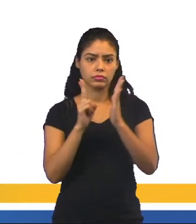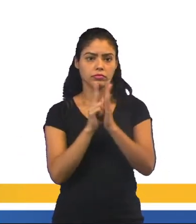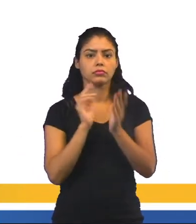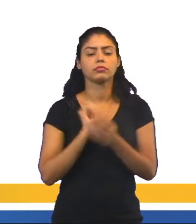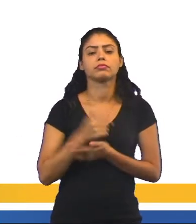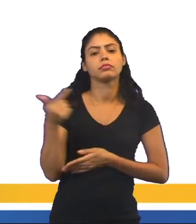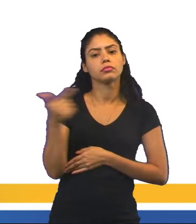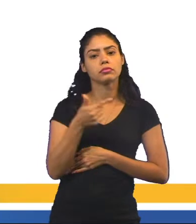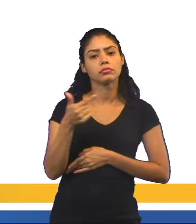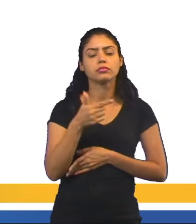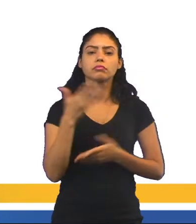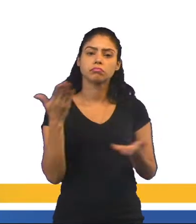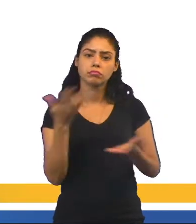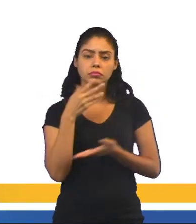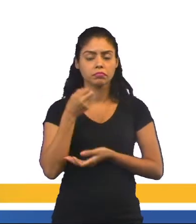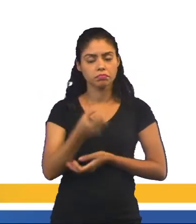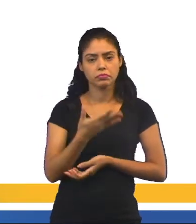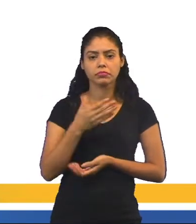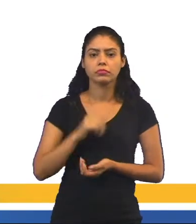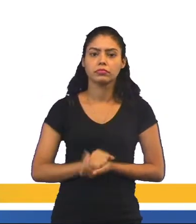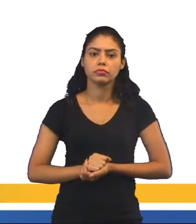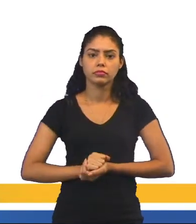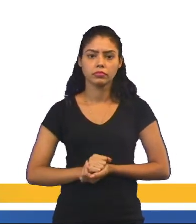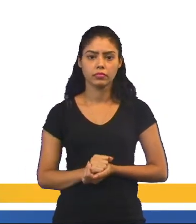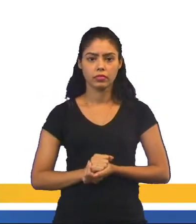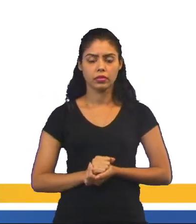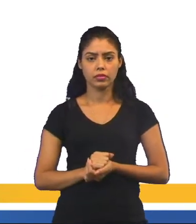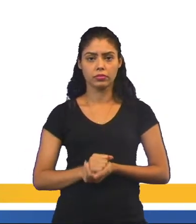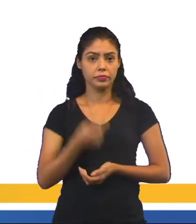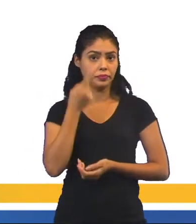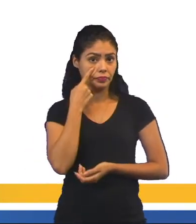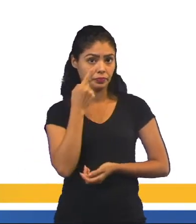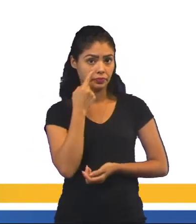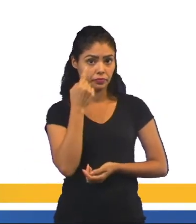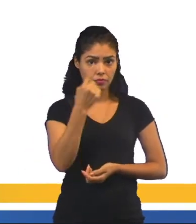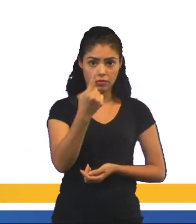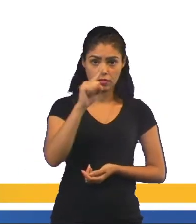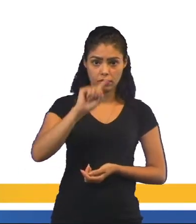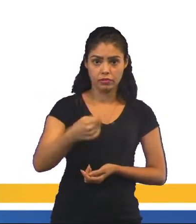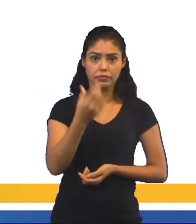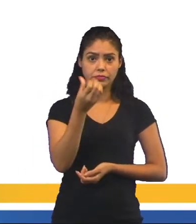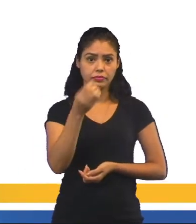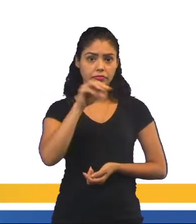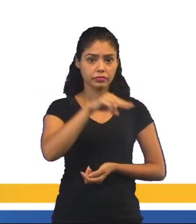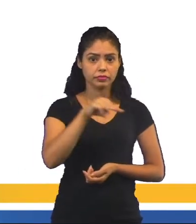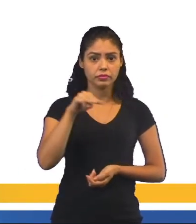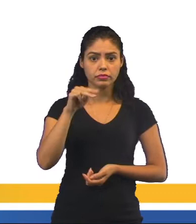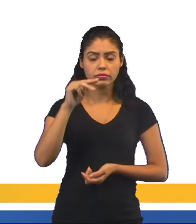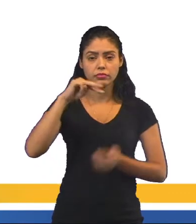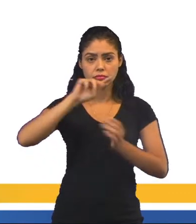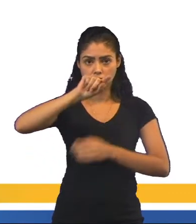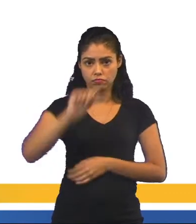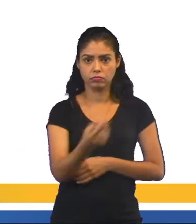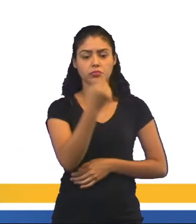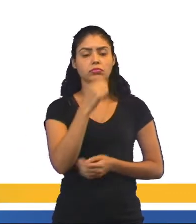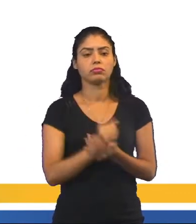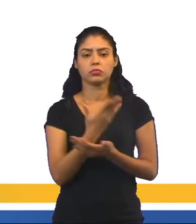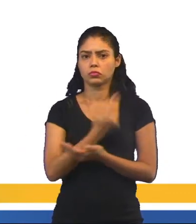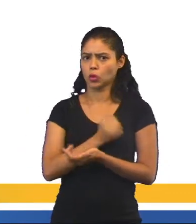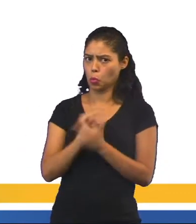milhões de indígenas. É bom vocês observarem esse detalhe, 1,6 milhões de indígenas, para mostrar que nós temos um